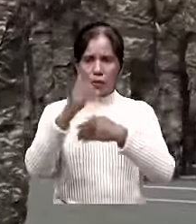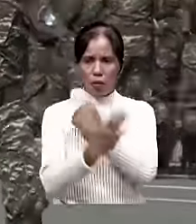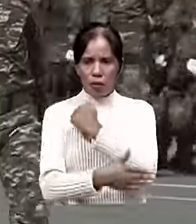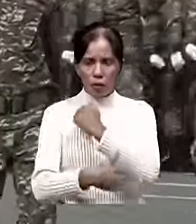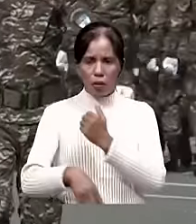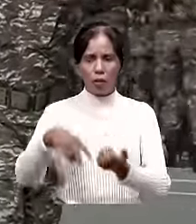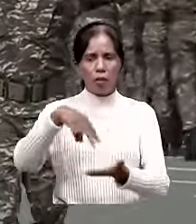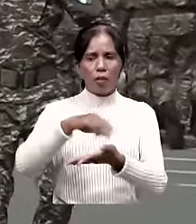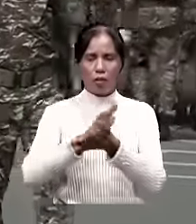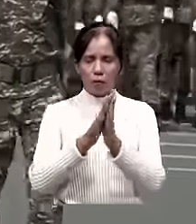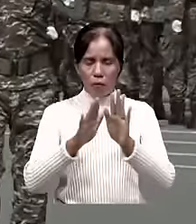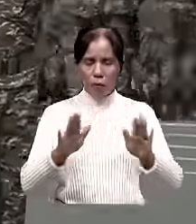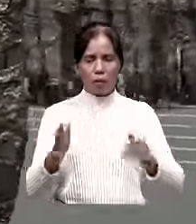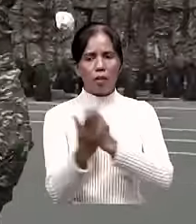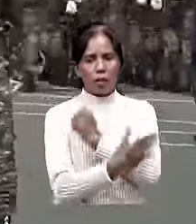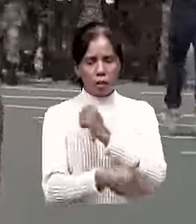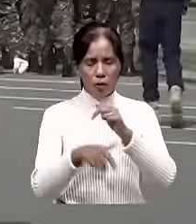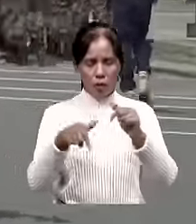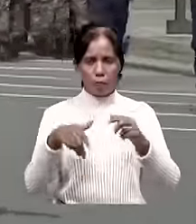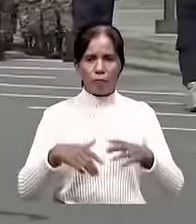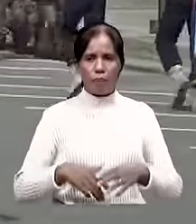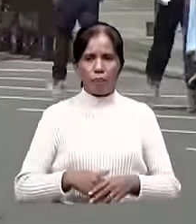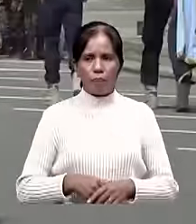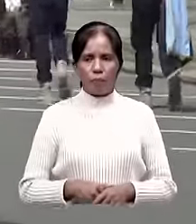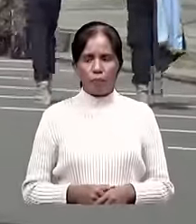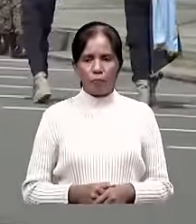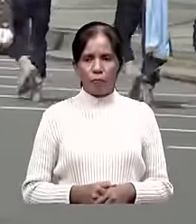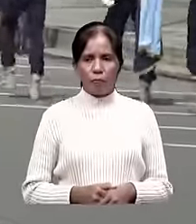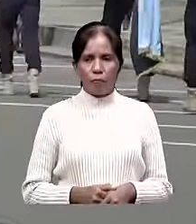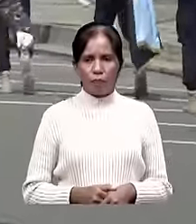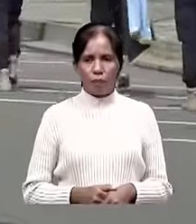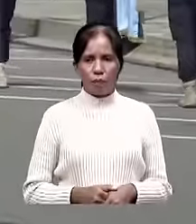atu kri stabilidade iha rai larang. Agustino da Costa, Romualdo das Neves, GMN.